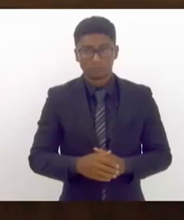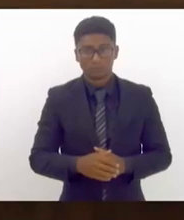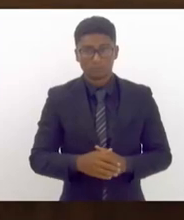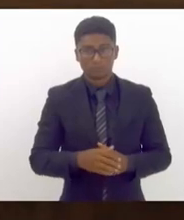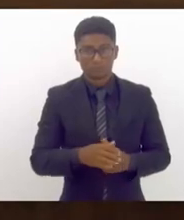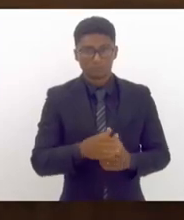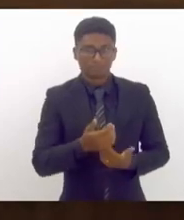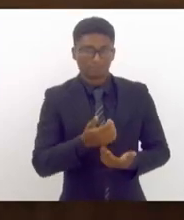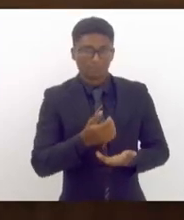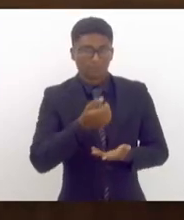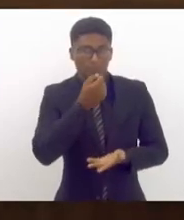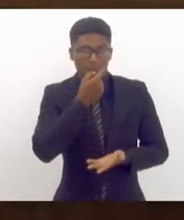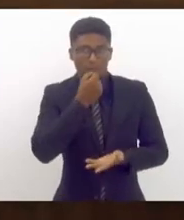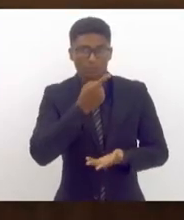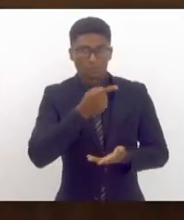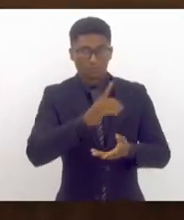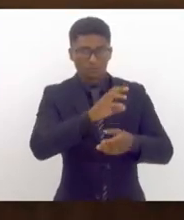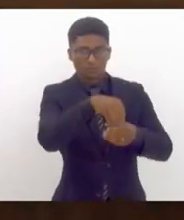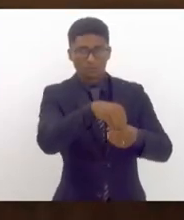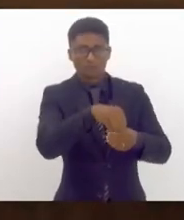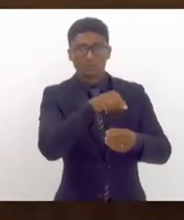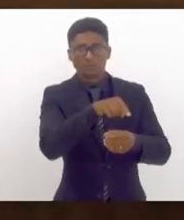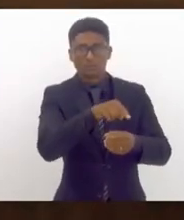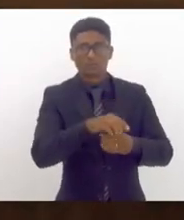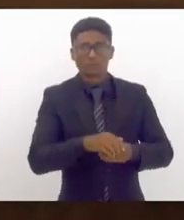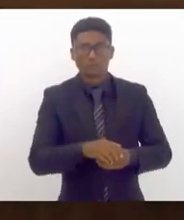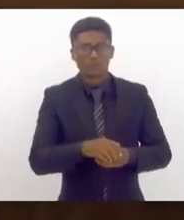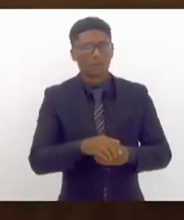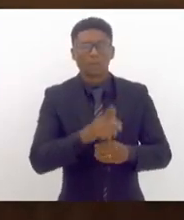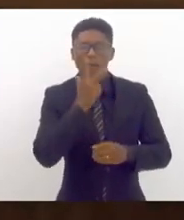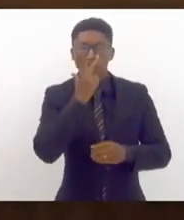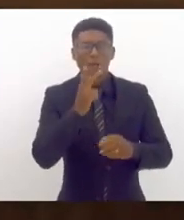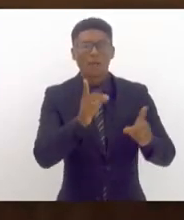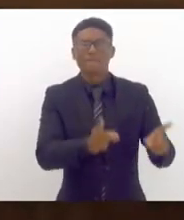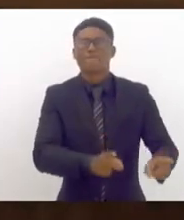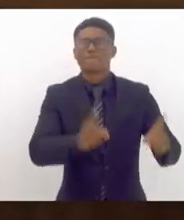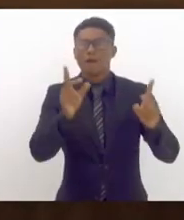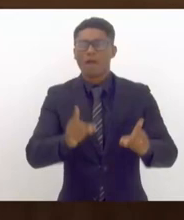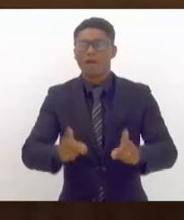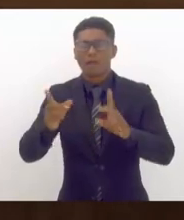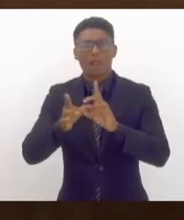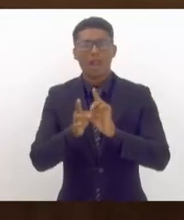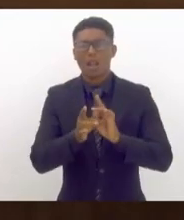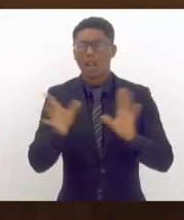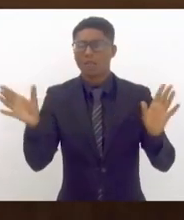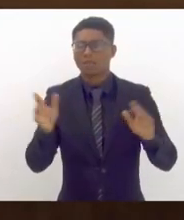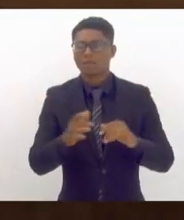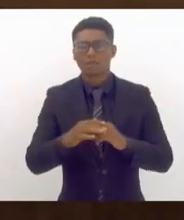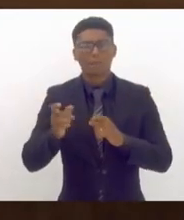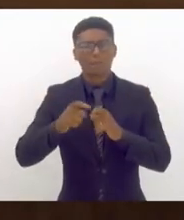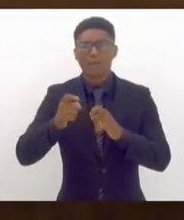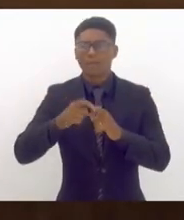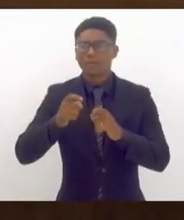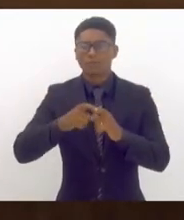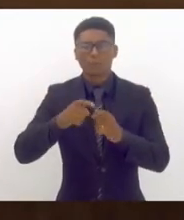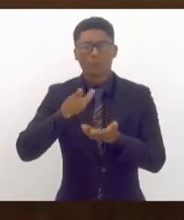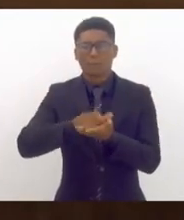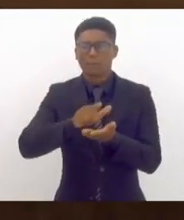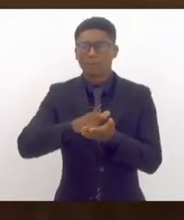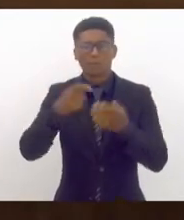substância, ela é uma substância que é livremente vendida, sem receita médica. Eu,